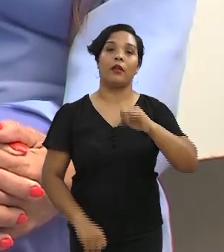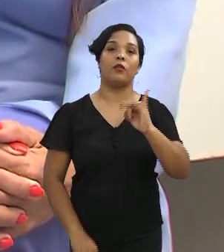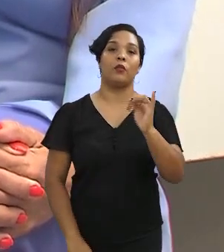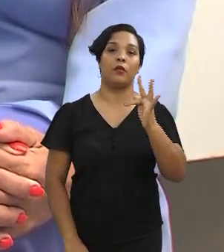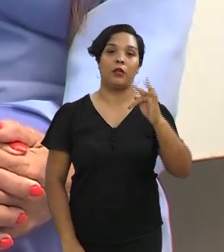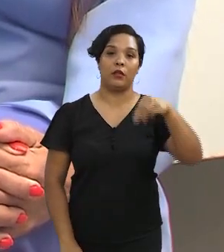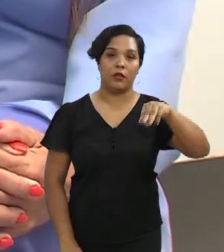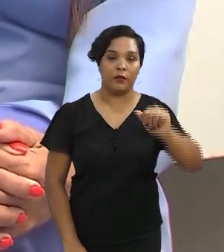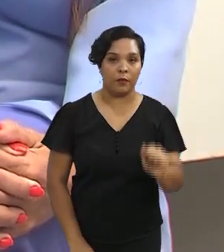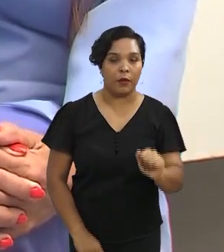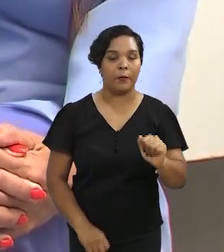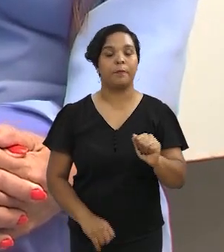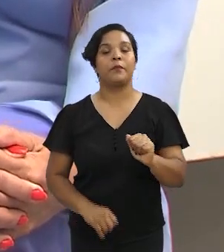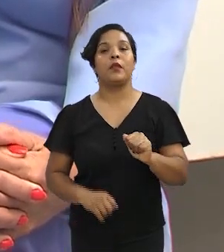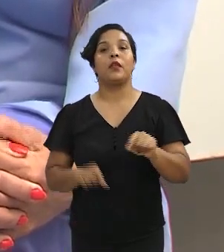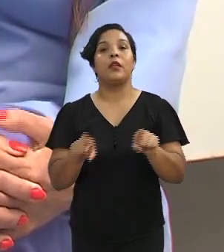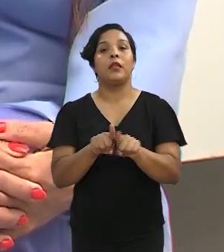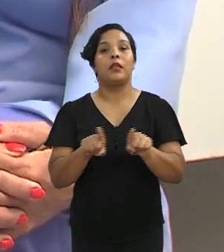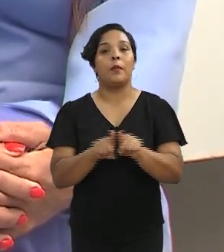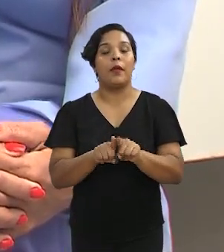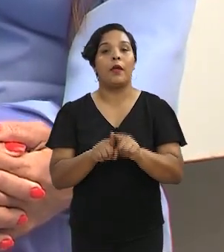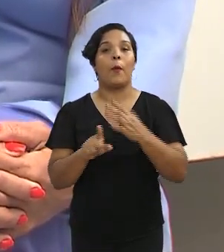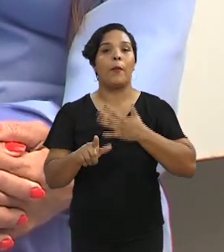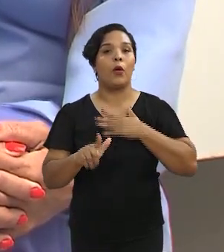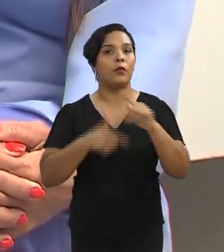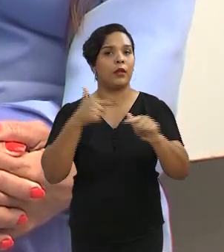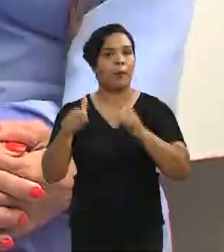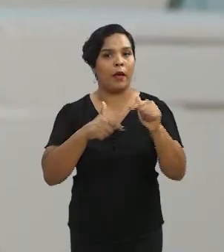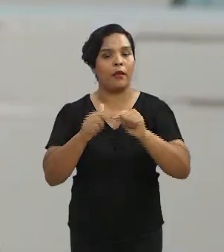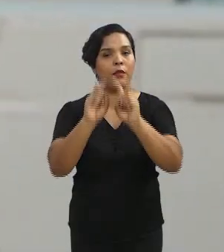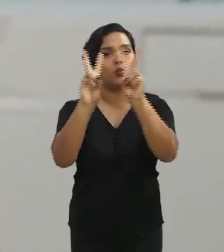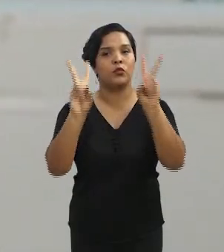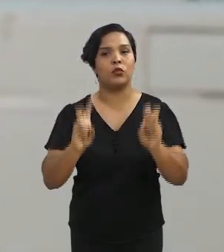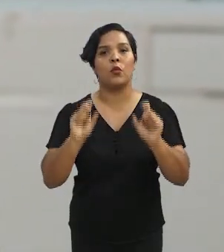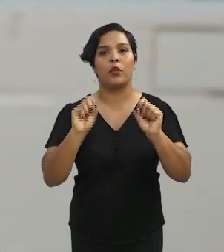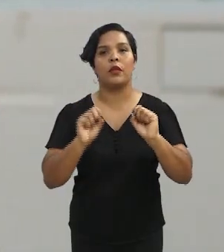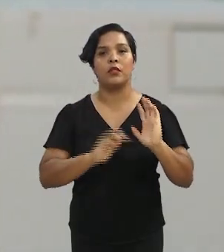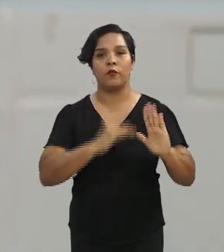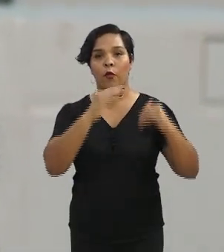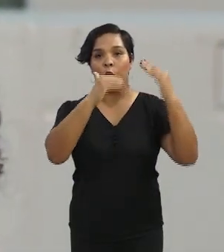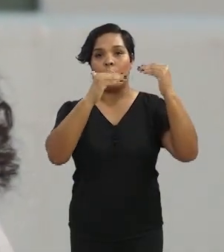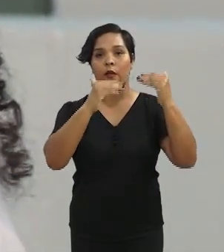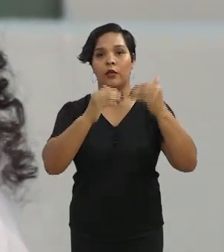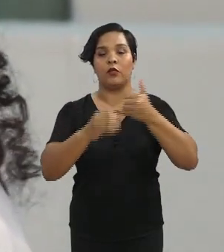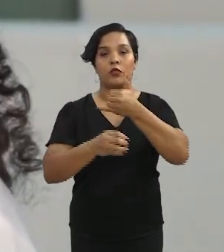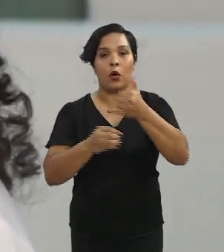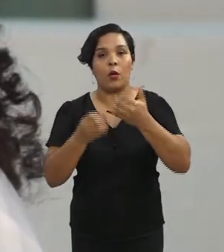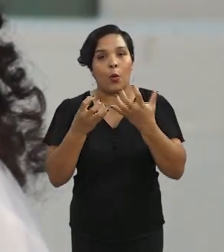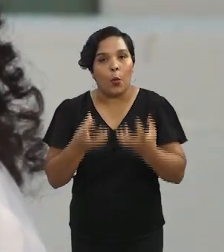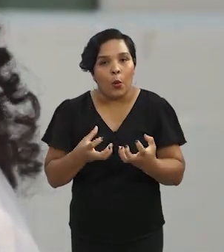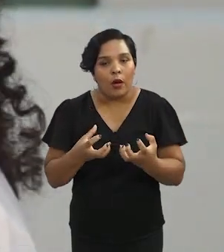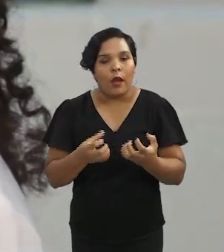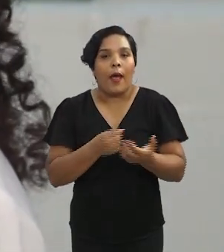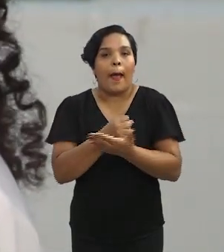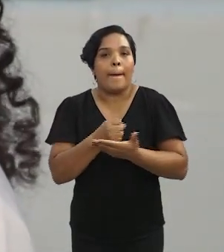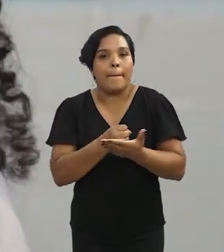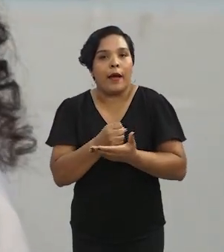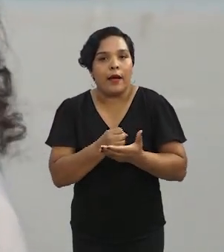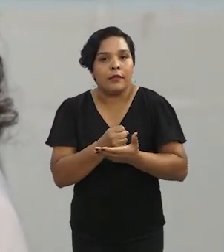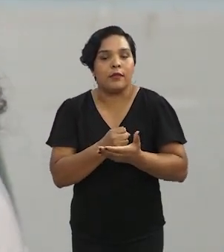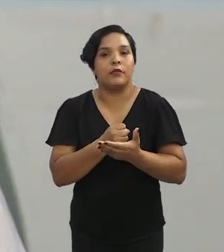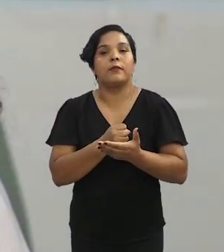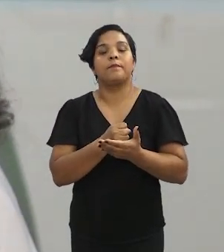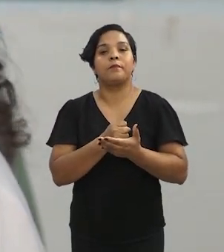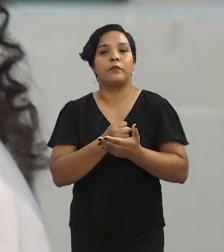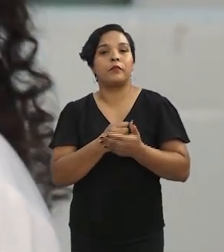Federal do Maranhão, campus Monte Castelo. E o trabalho ele tem um título que é Desenvolvimento de óleo secante à base